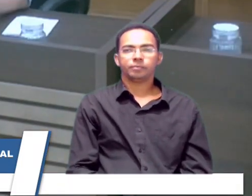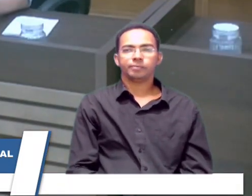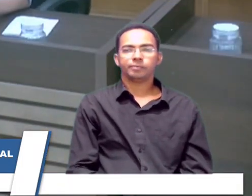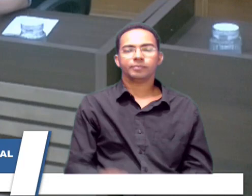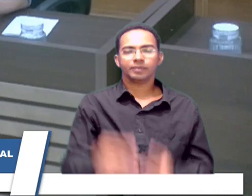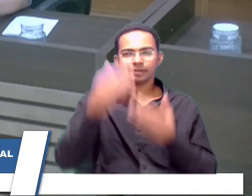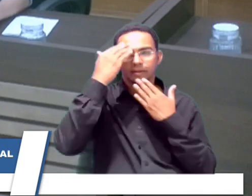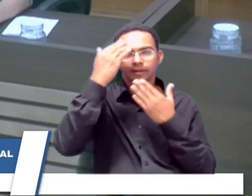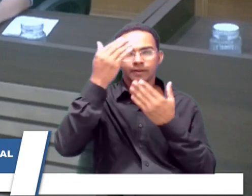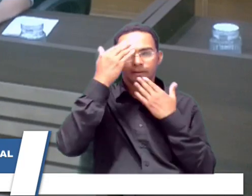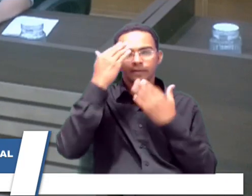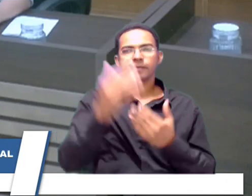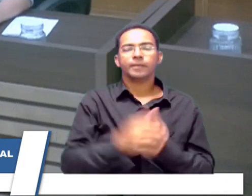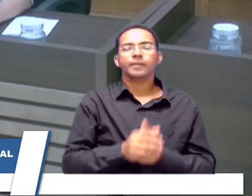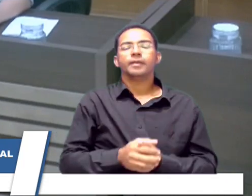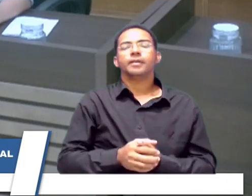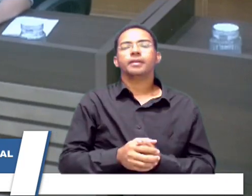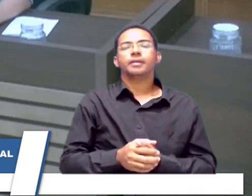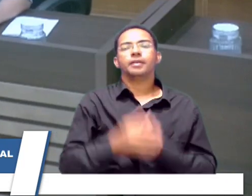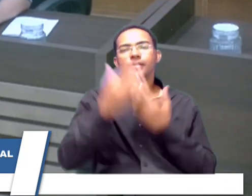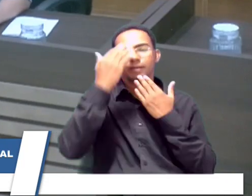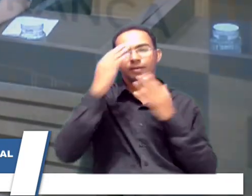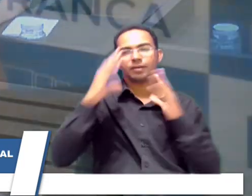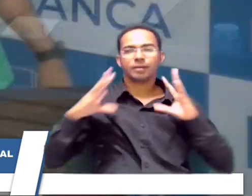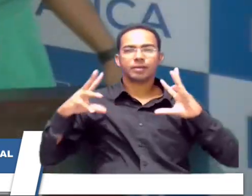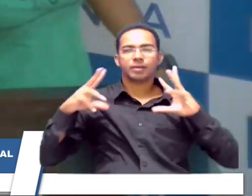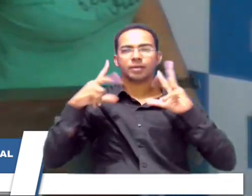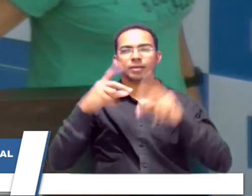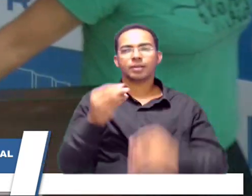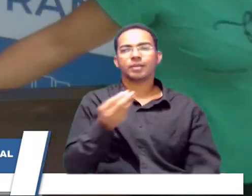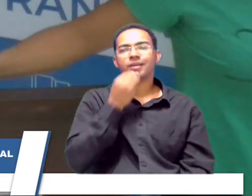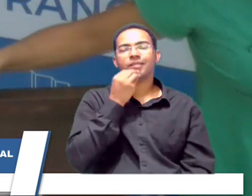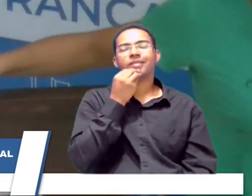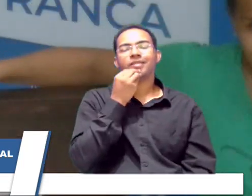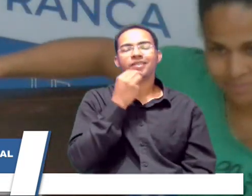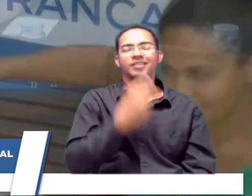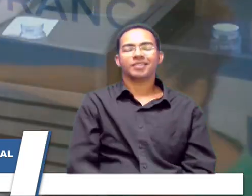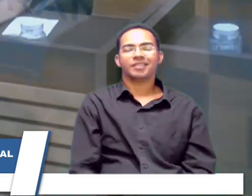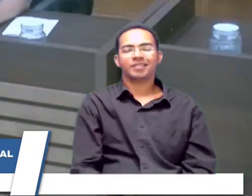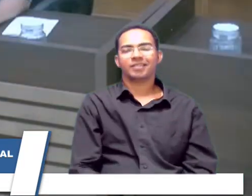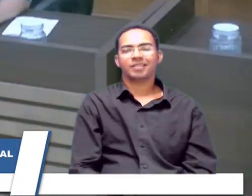Obrigada, Enor. Muito obrigada por toda a oportunidade.